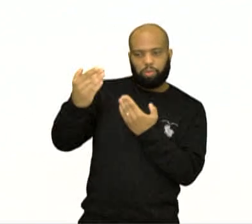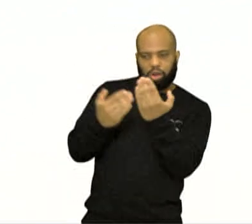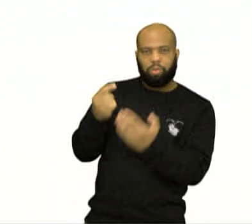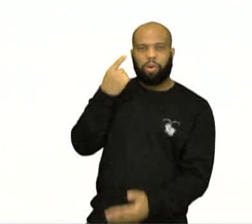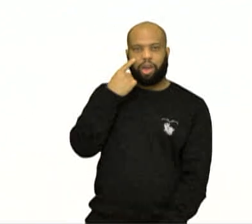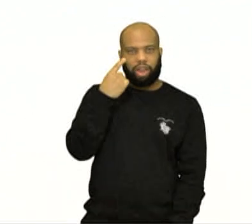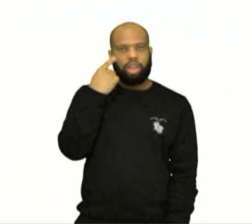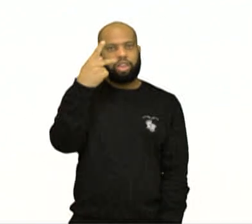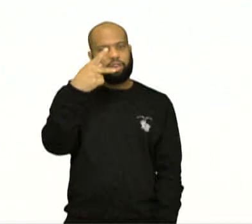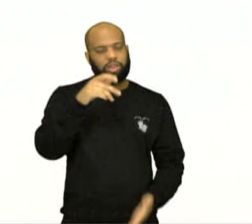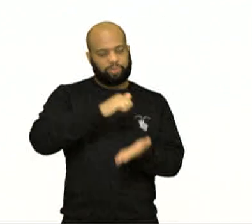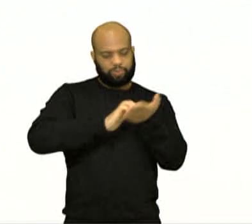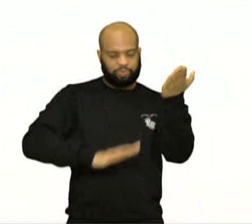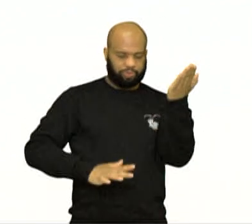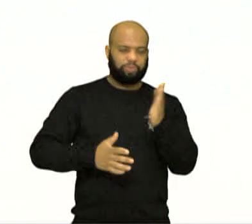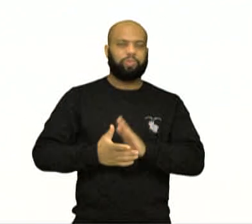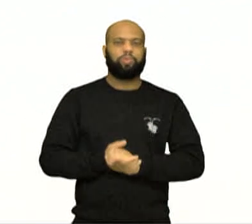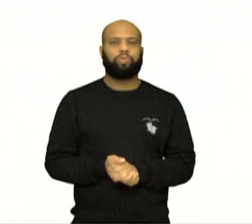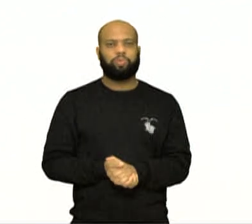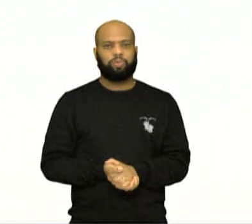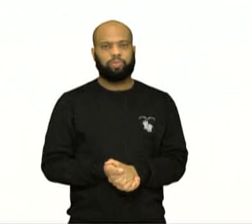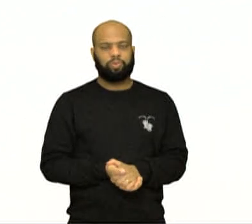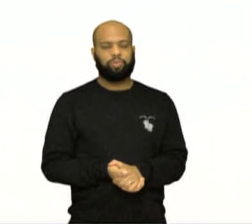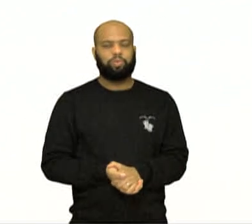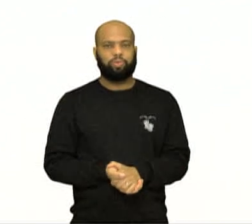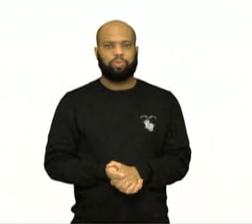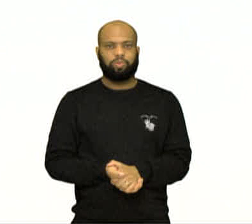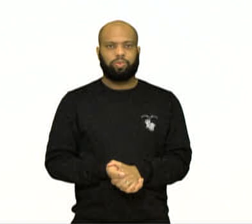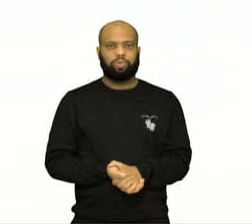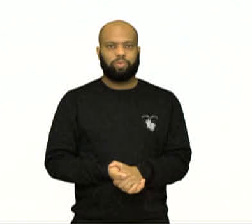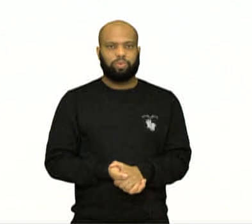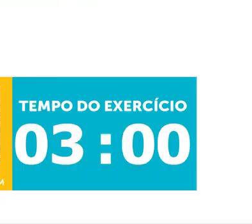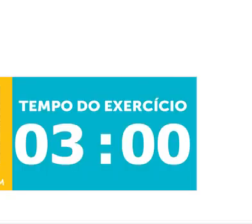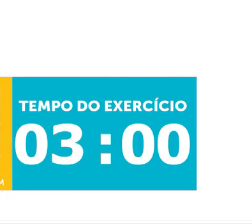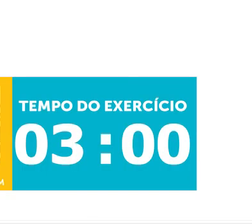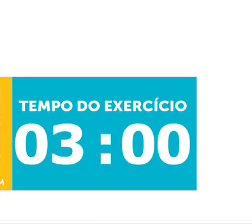objetivo? Faça suas anotações aí, daqui a um tempinho a gente volta.